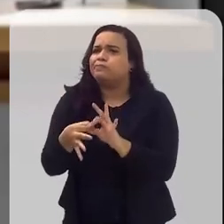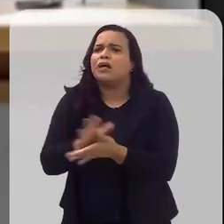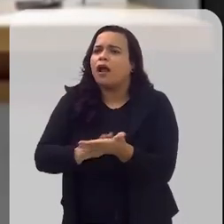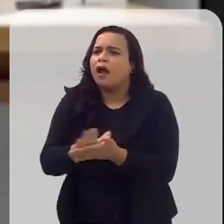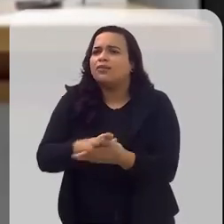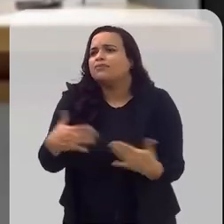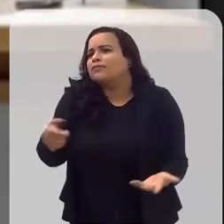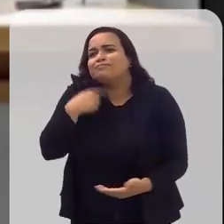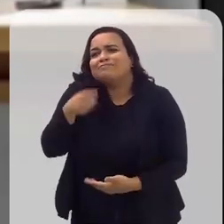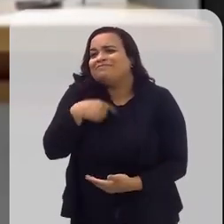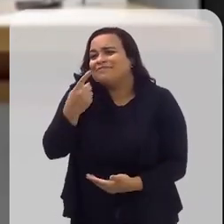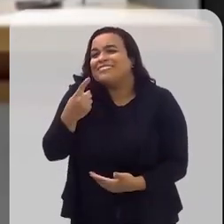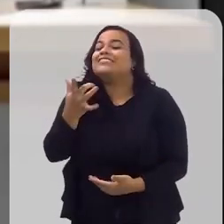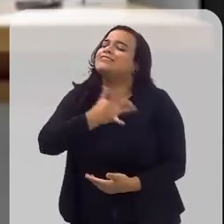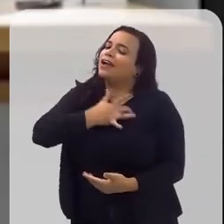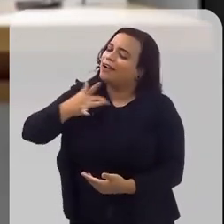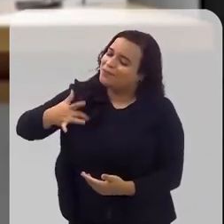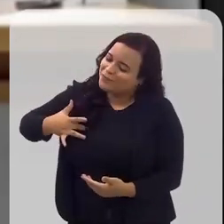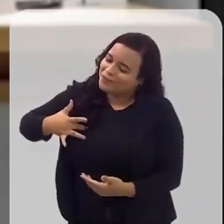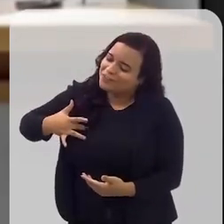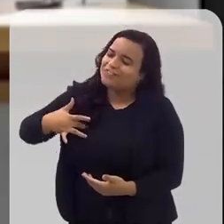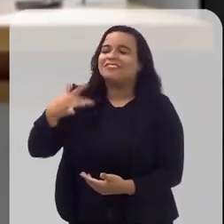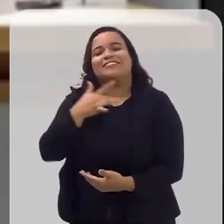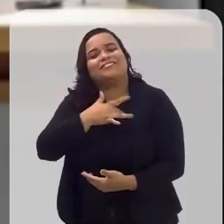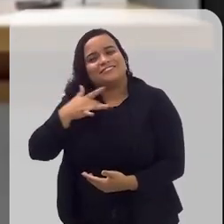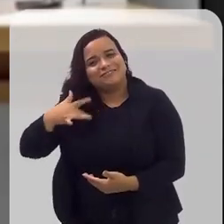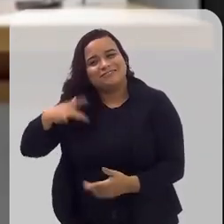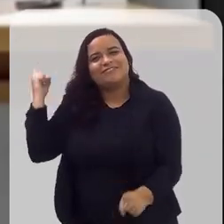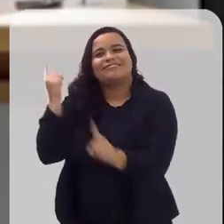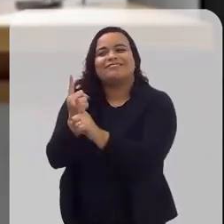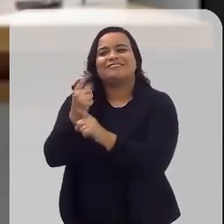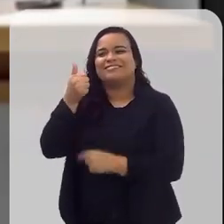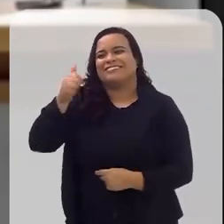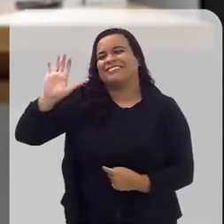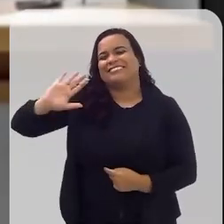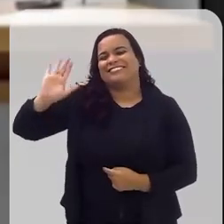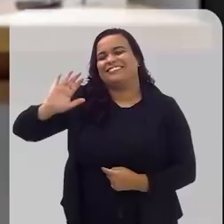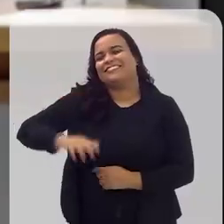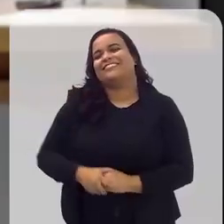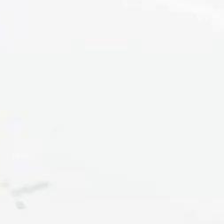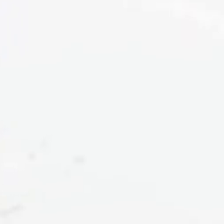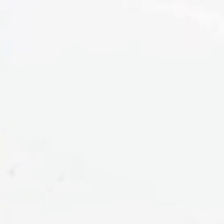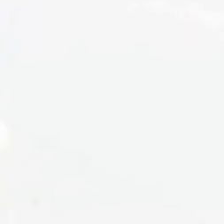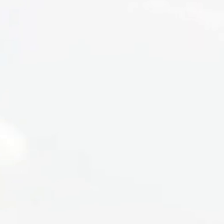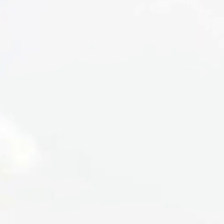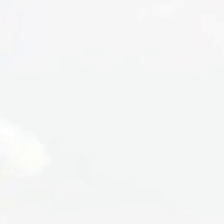se envolver, não cola. Saúde, saúde e até lá!